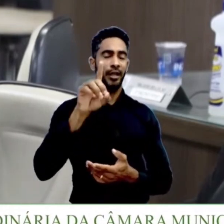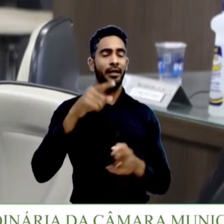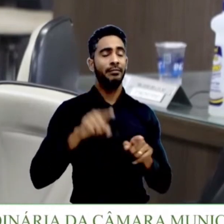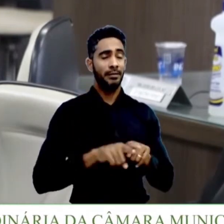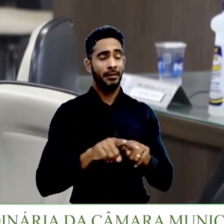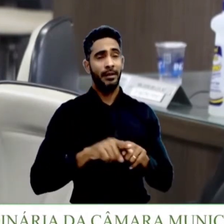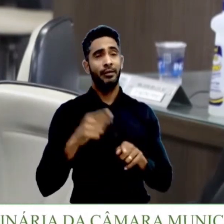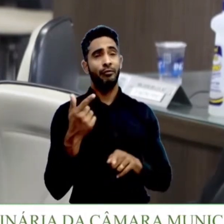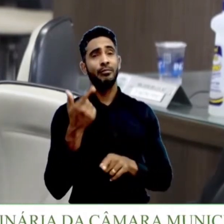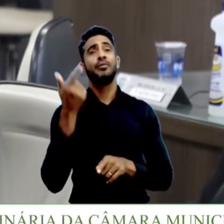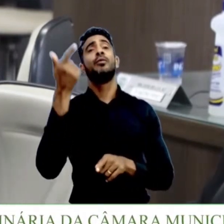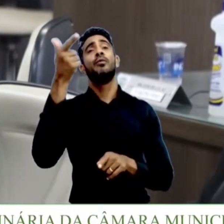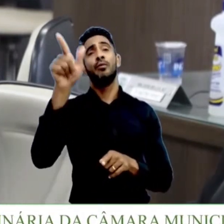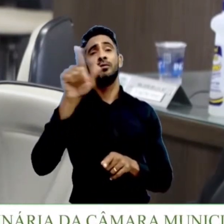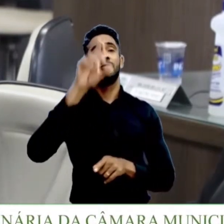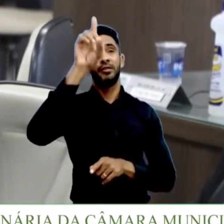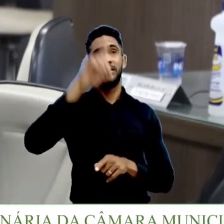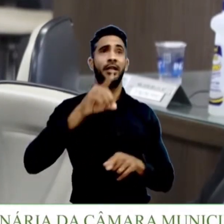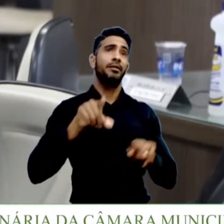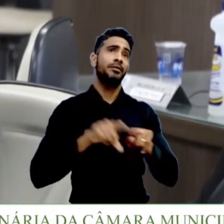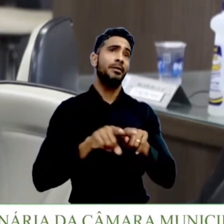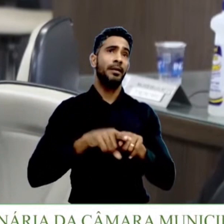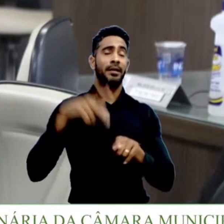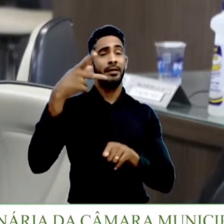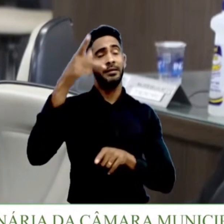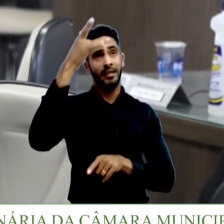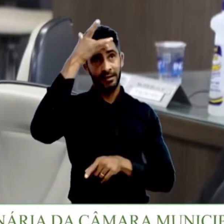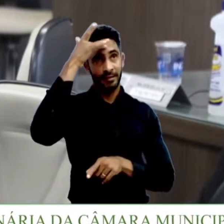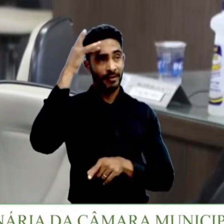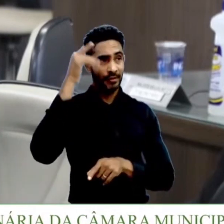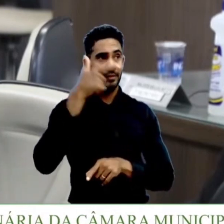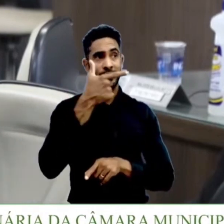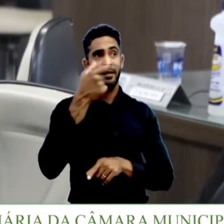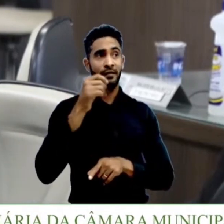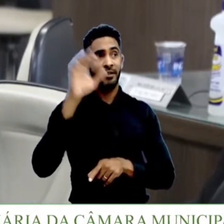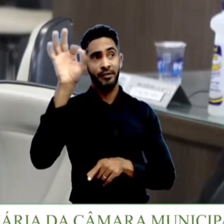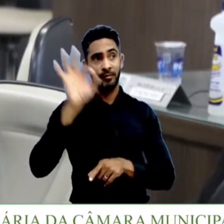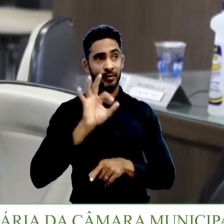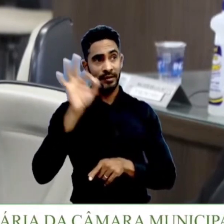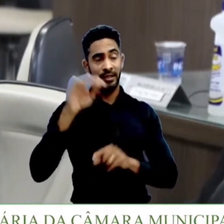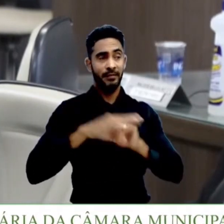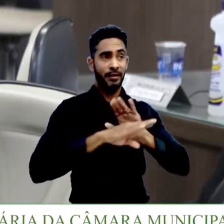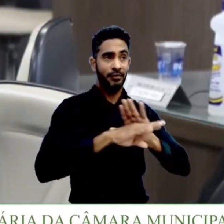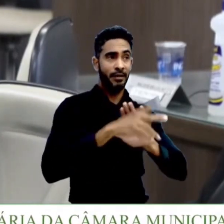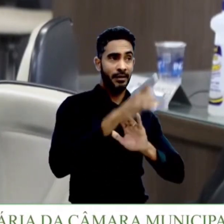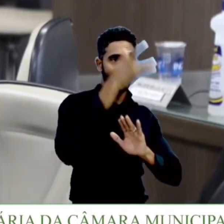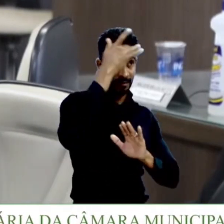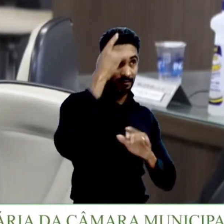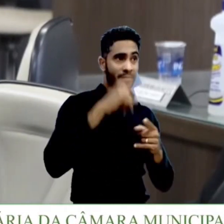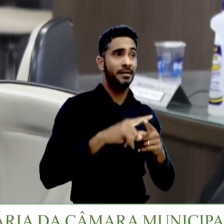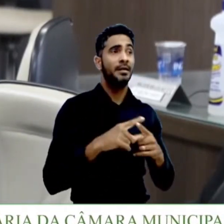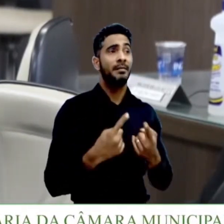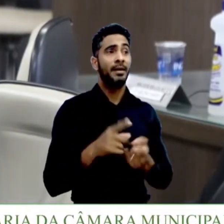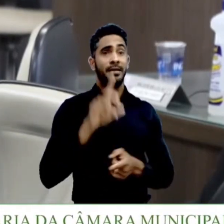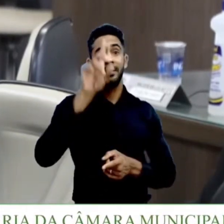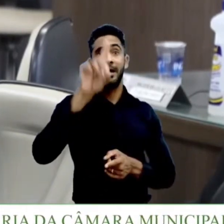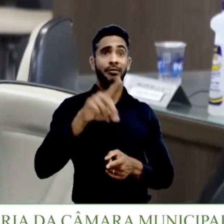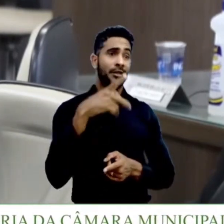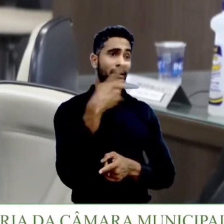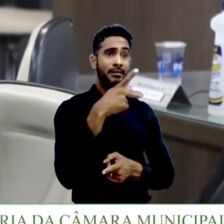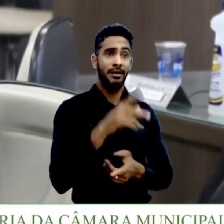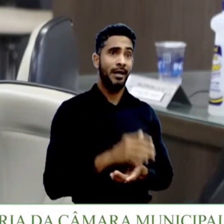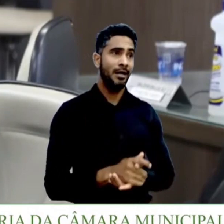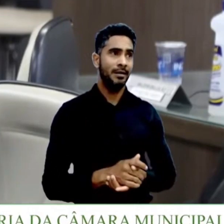outros, insalubridade, né? Então, às vezes, assim, 20% vai dar para as auxiliares. Mas já é um direito, não é que